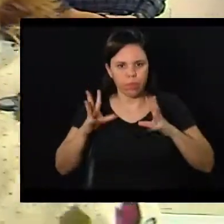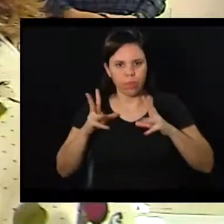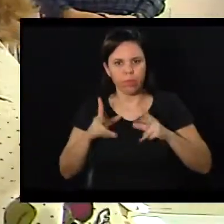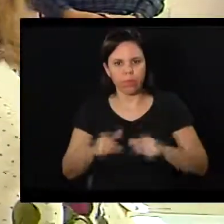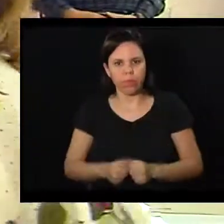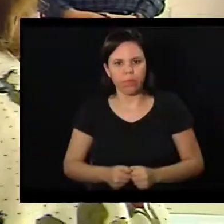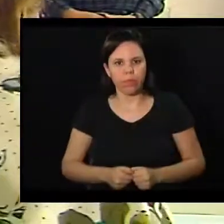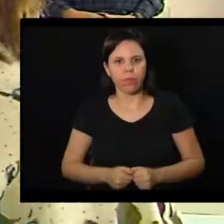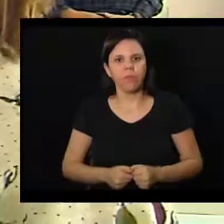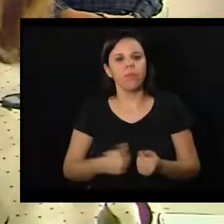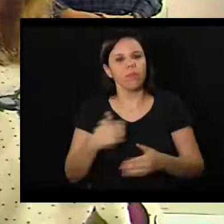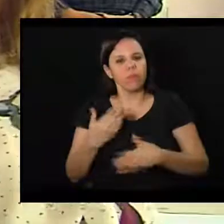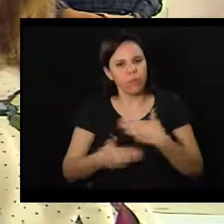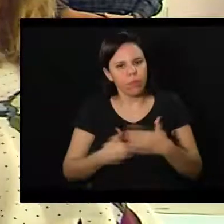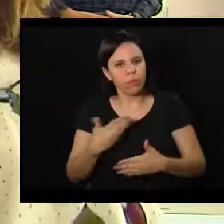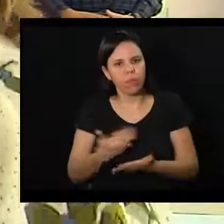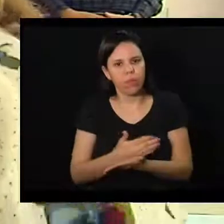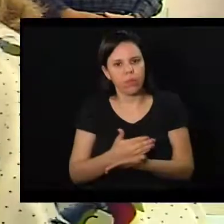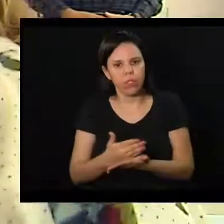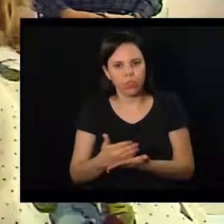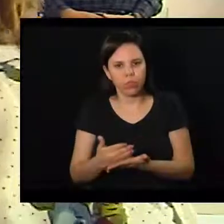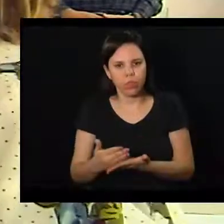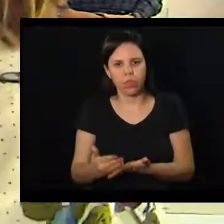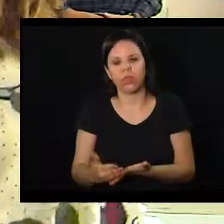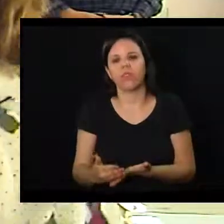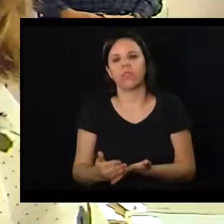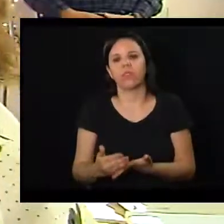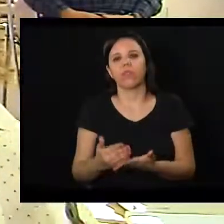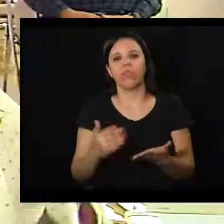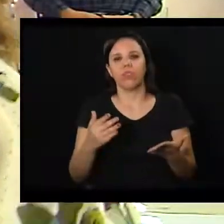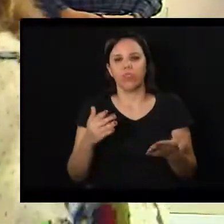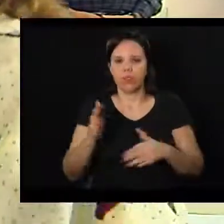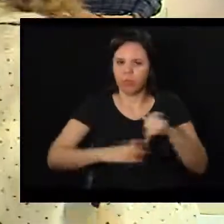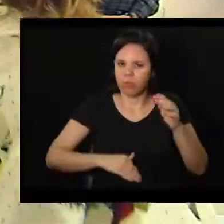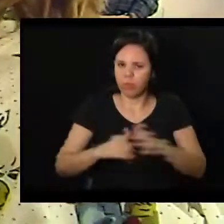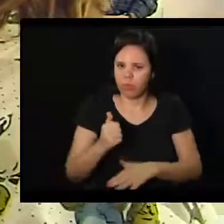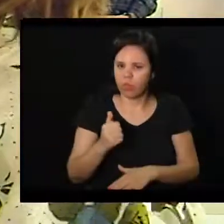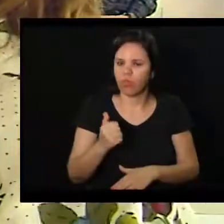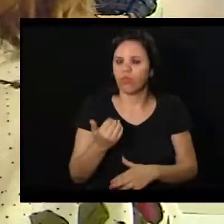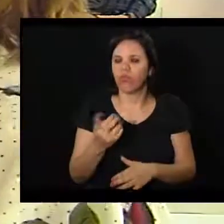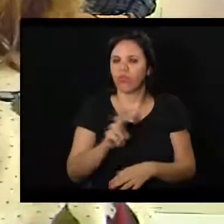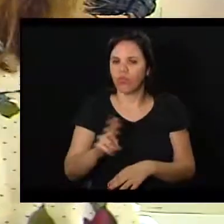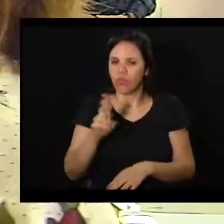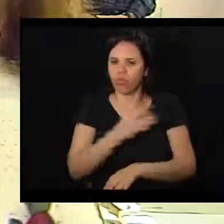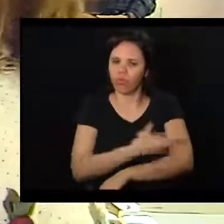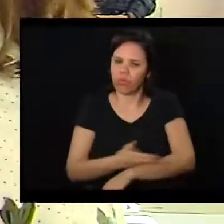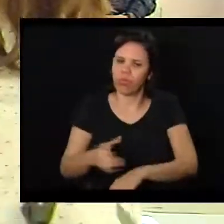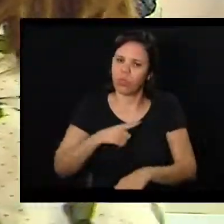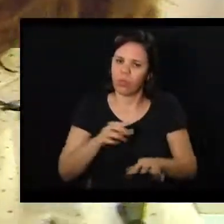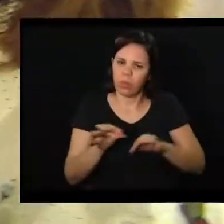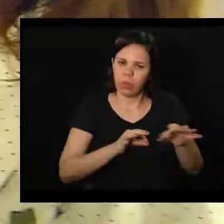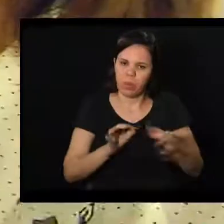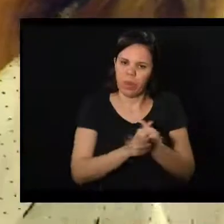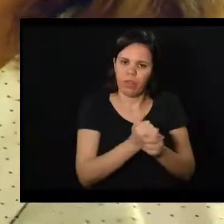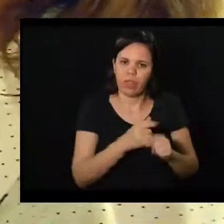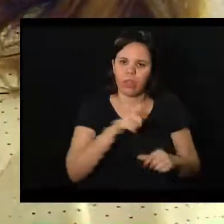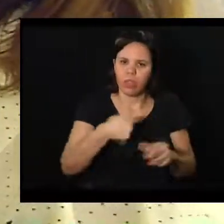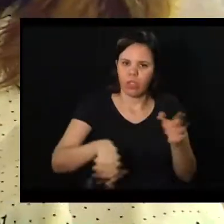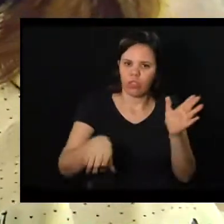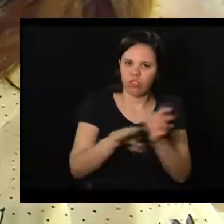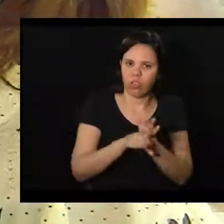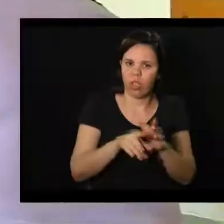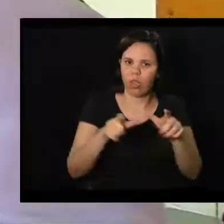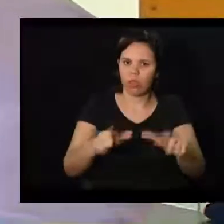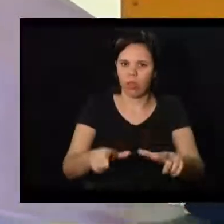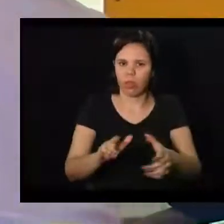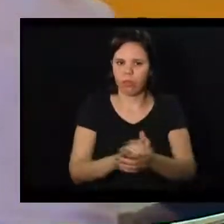todo um rito que começa da prática, de você tirar o sapato, lavar as mãos e se preparar. E depois até chegar nesse andar